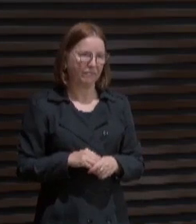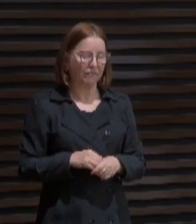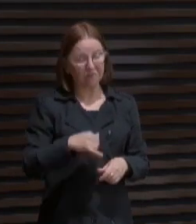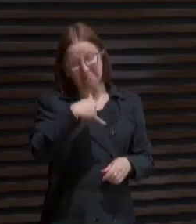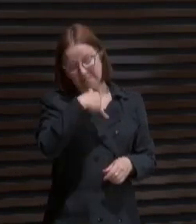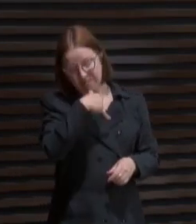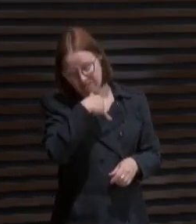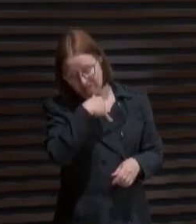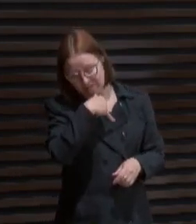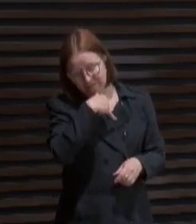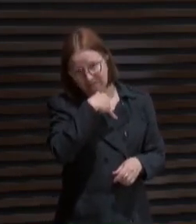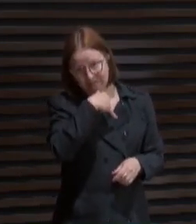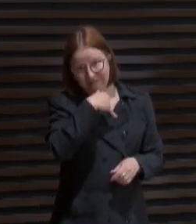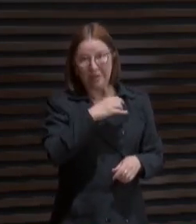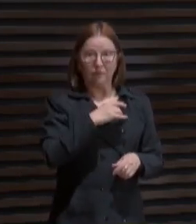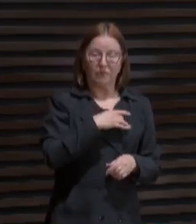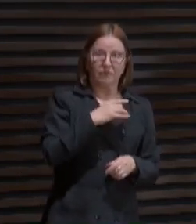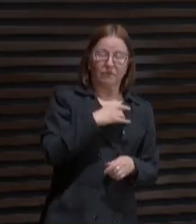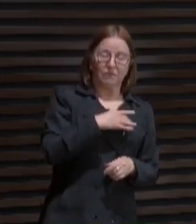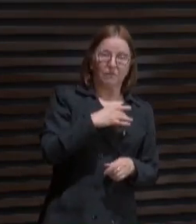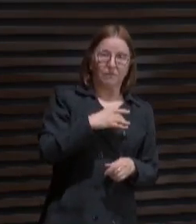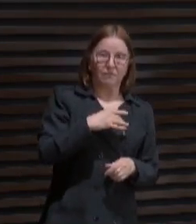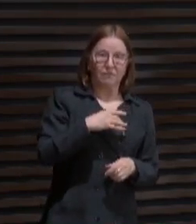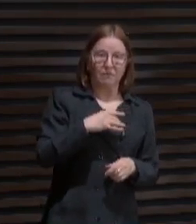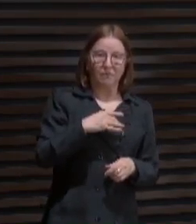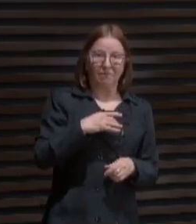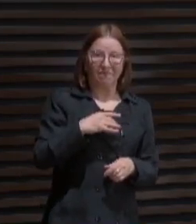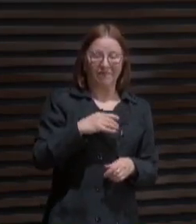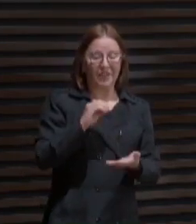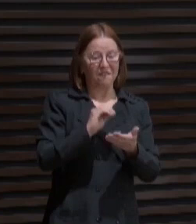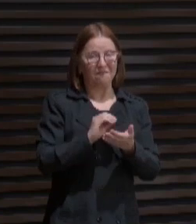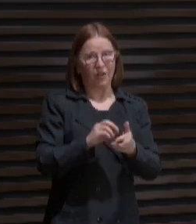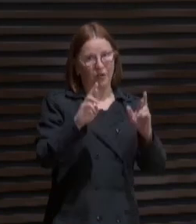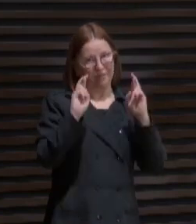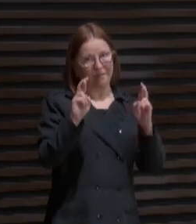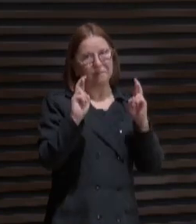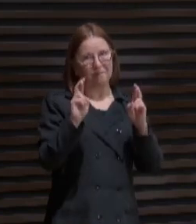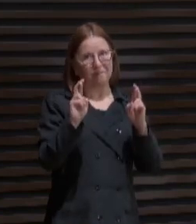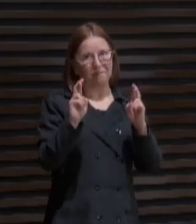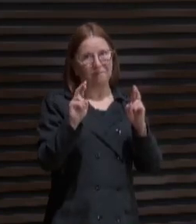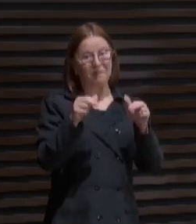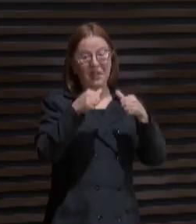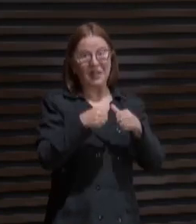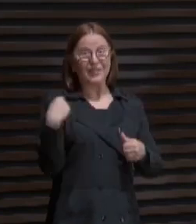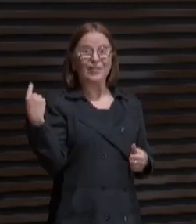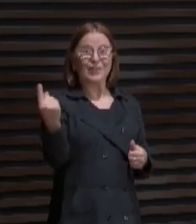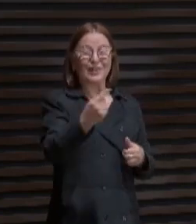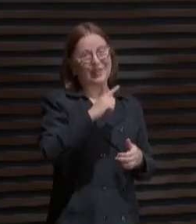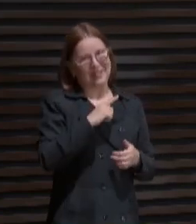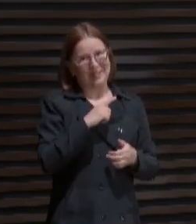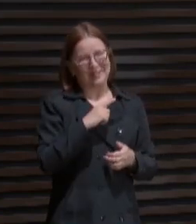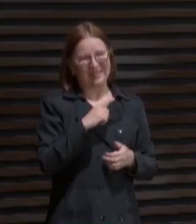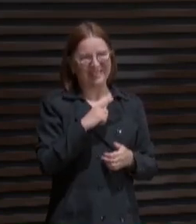Tristeza, medo e desesperança. É isso que nós temos. É